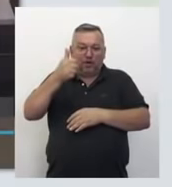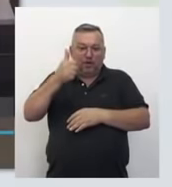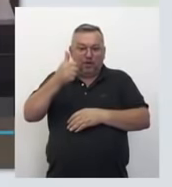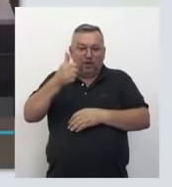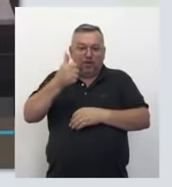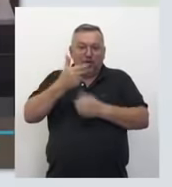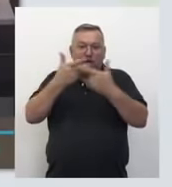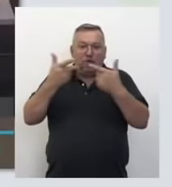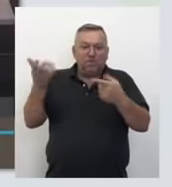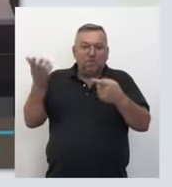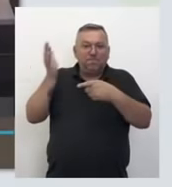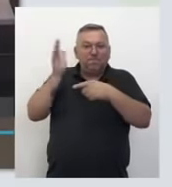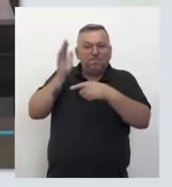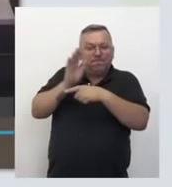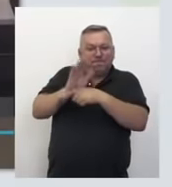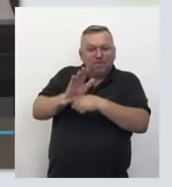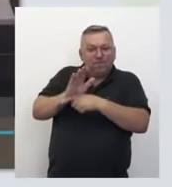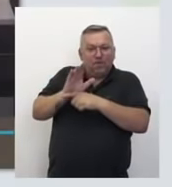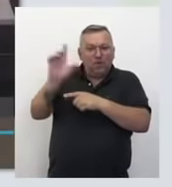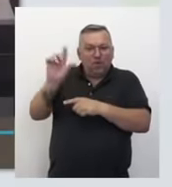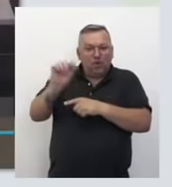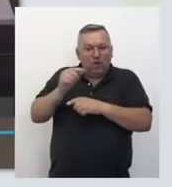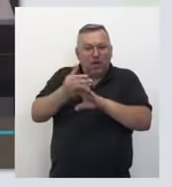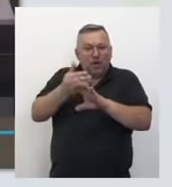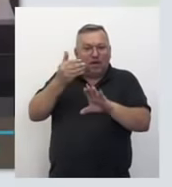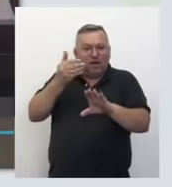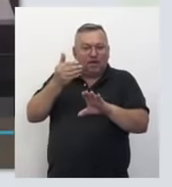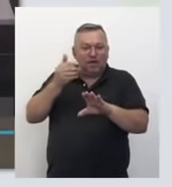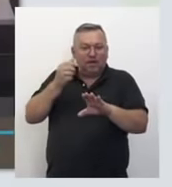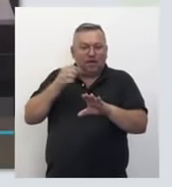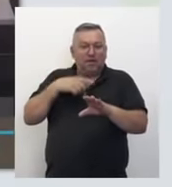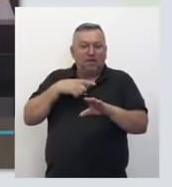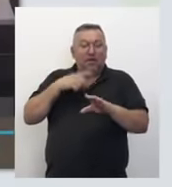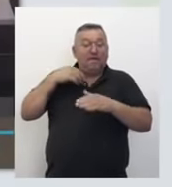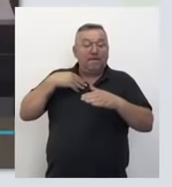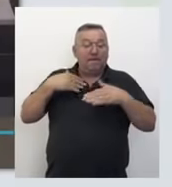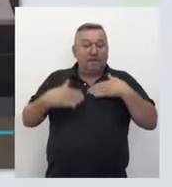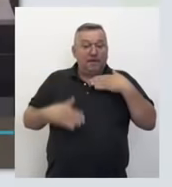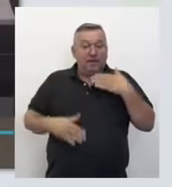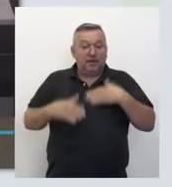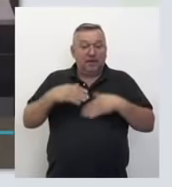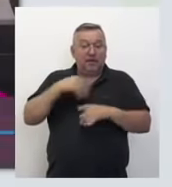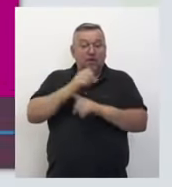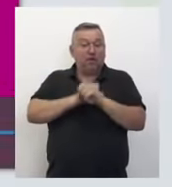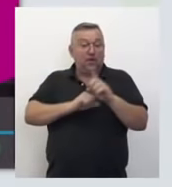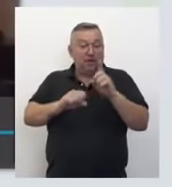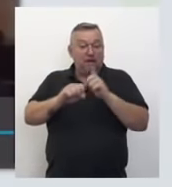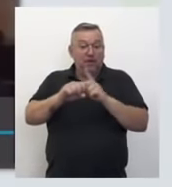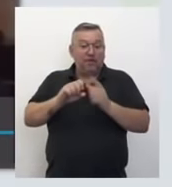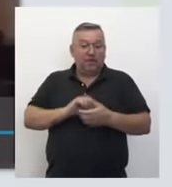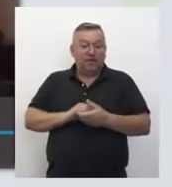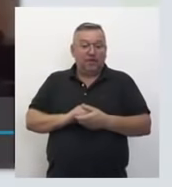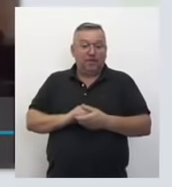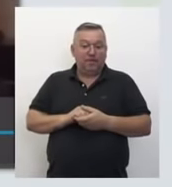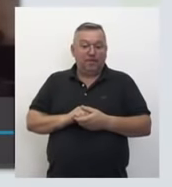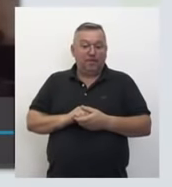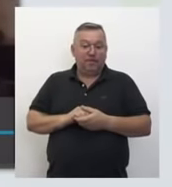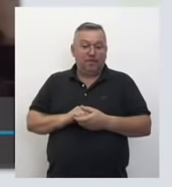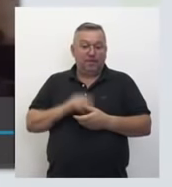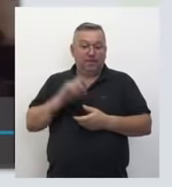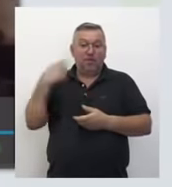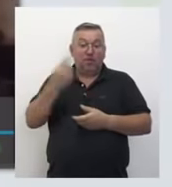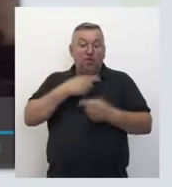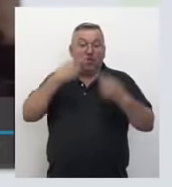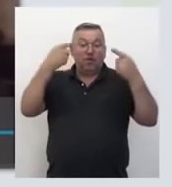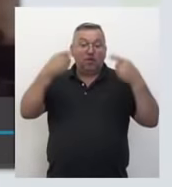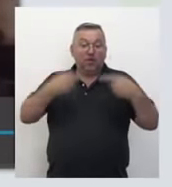que contribua para diminuir as distâncias, sejam elas físicas ou sociais? Bom, o nosso